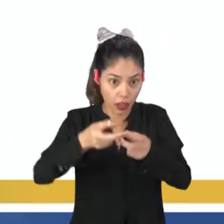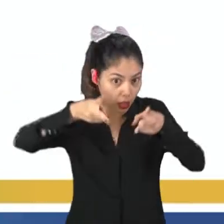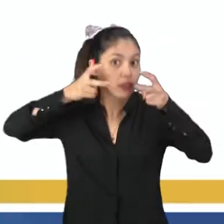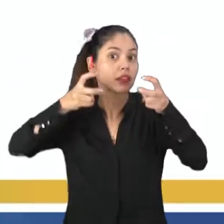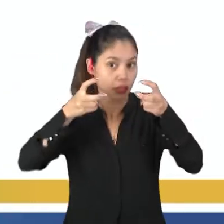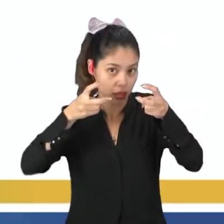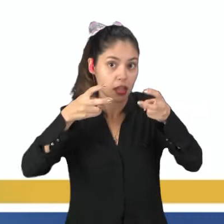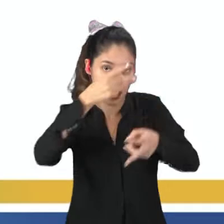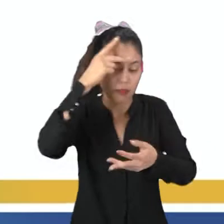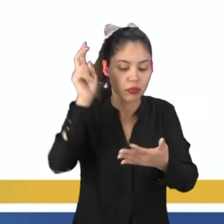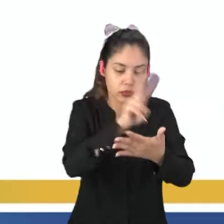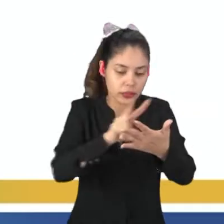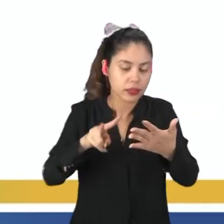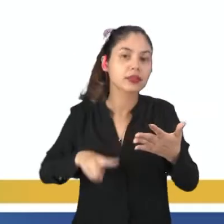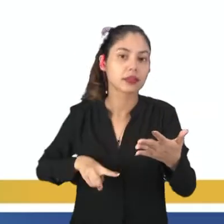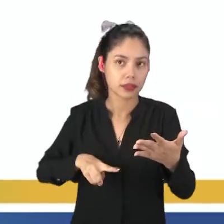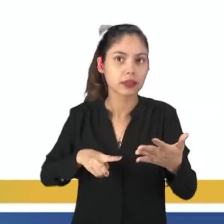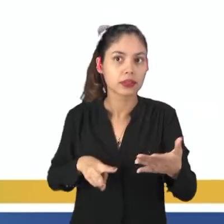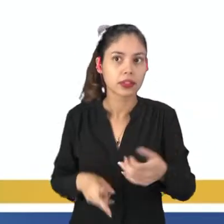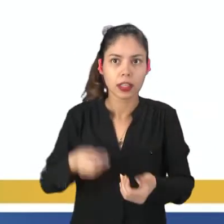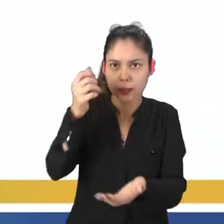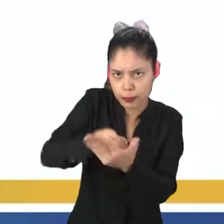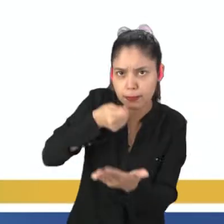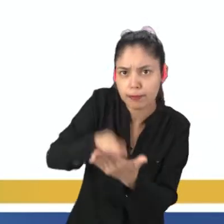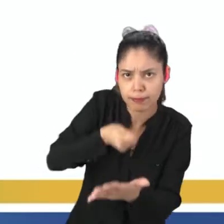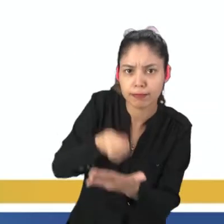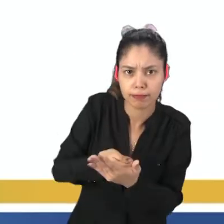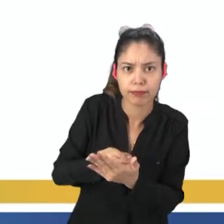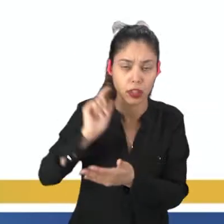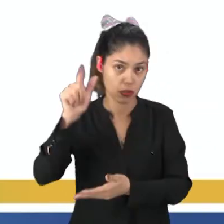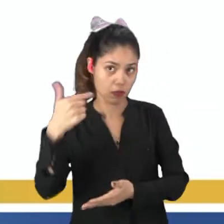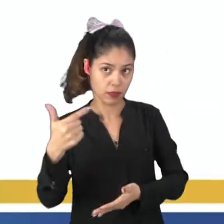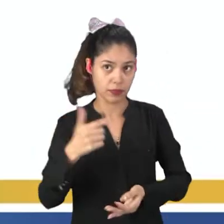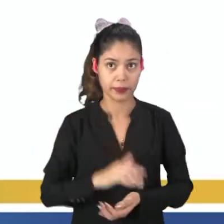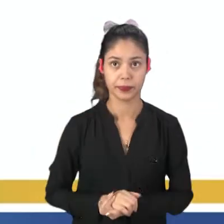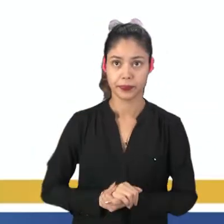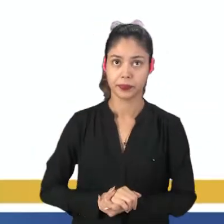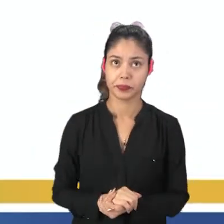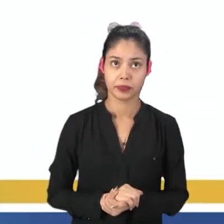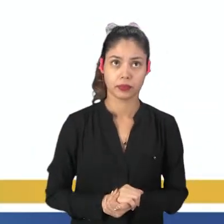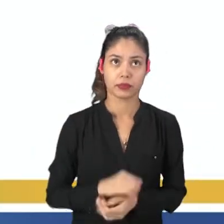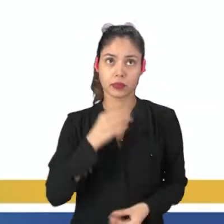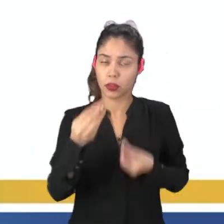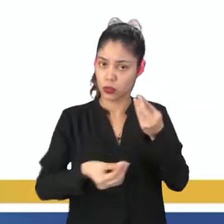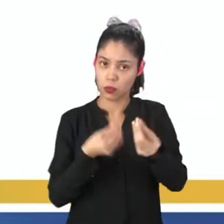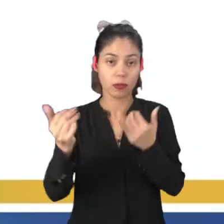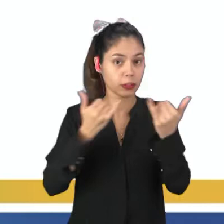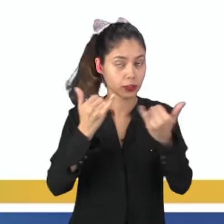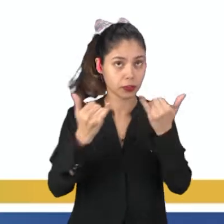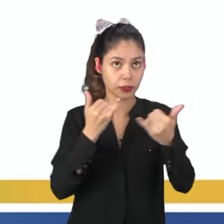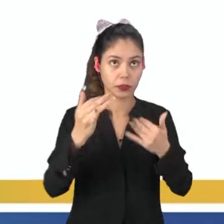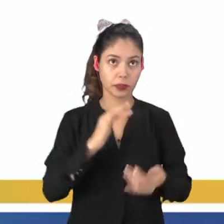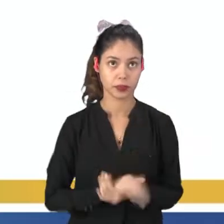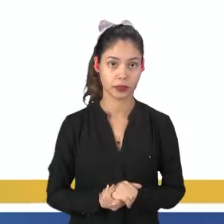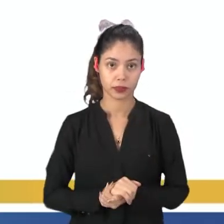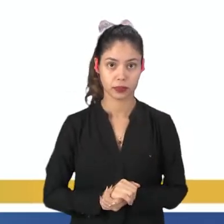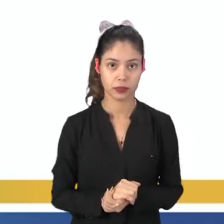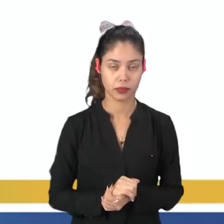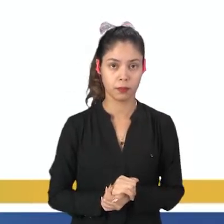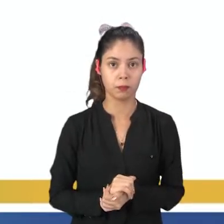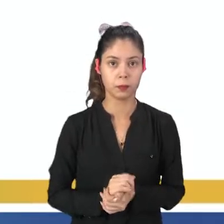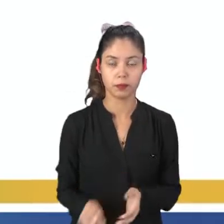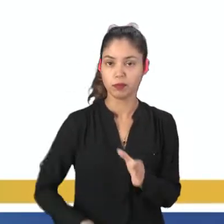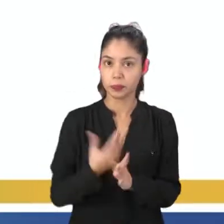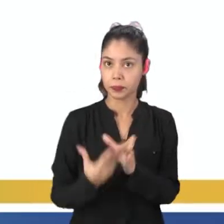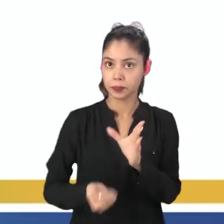leitor, espectador e convencê-lo, persuadi-lo de algo. E como os anúncios publicitários